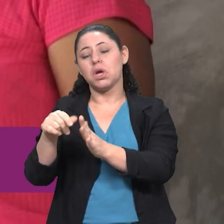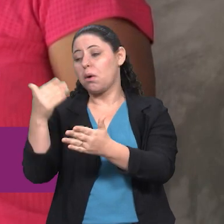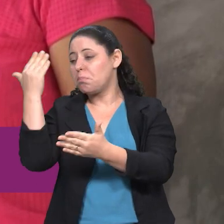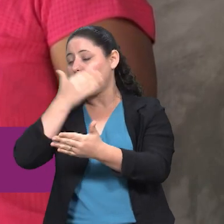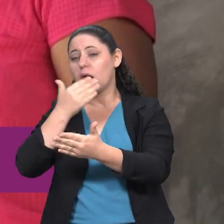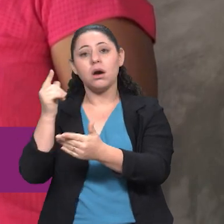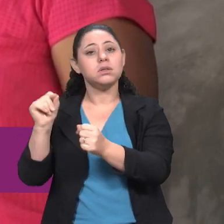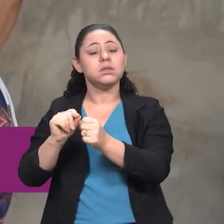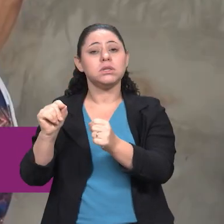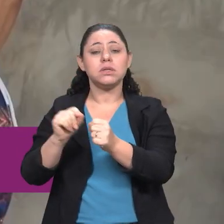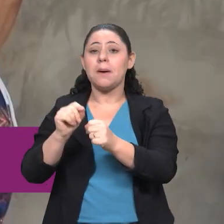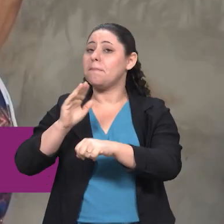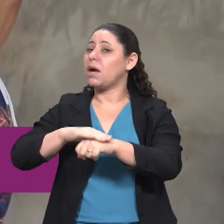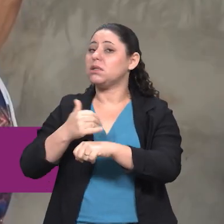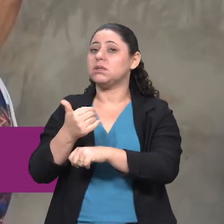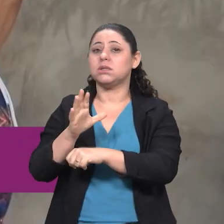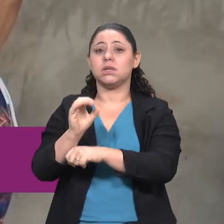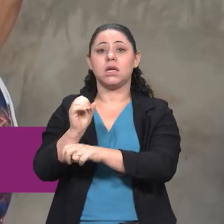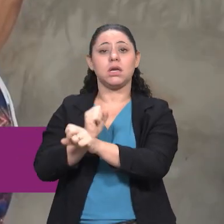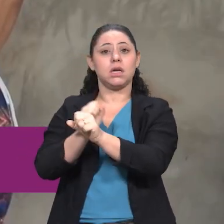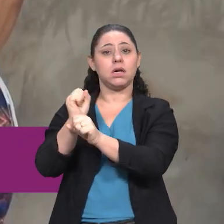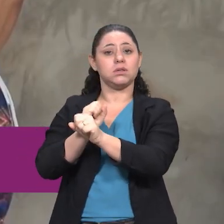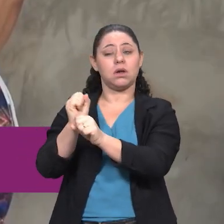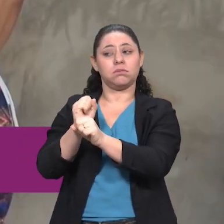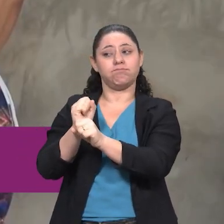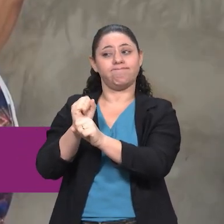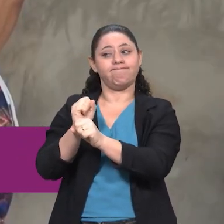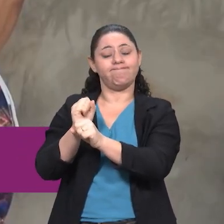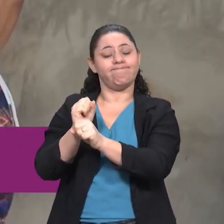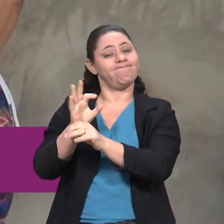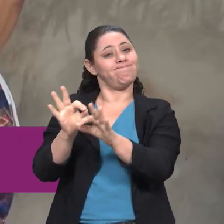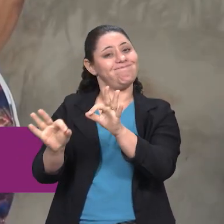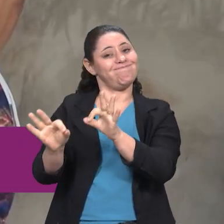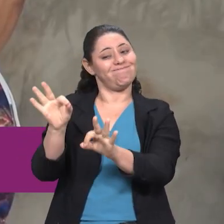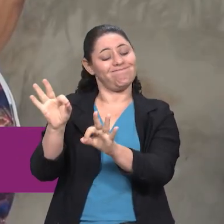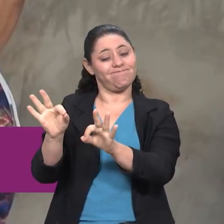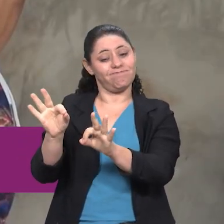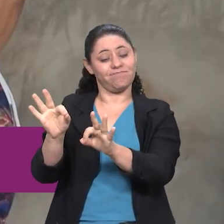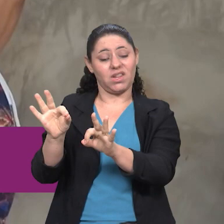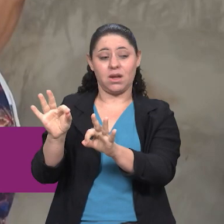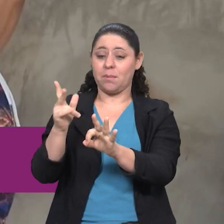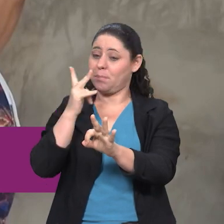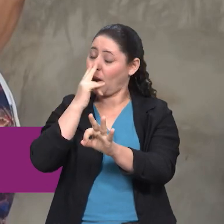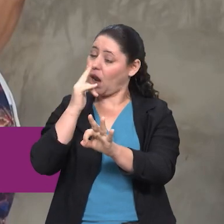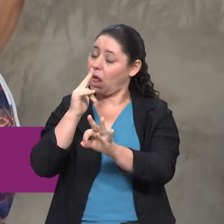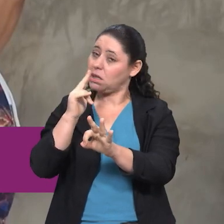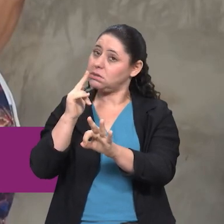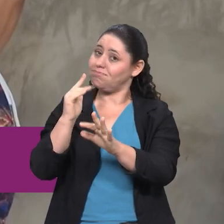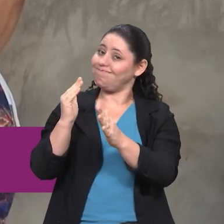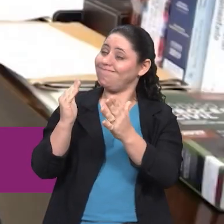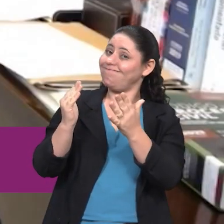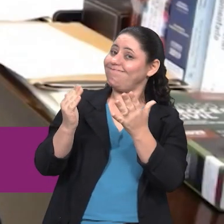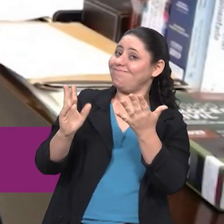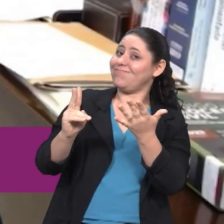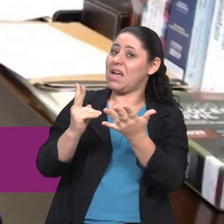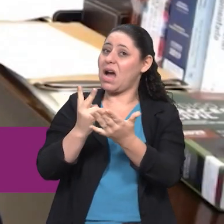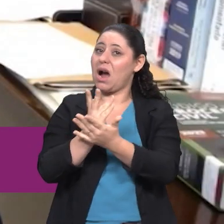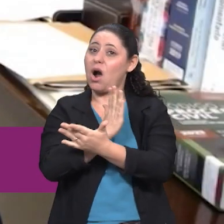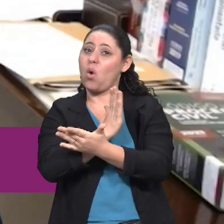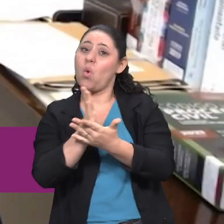imaculada, incontestável, há mais de 100 anos. Então, há insegurança jurídica. A legislação que foi